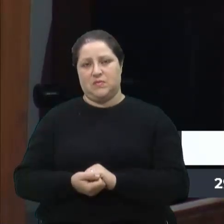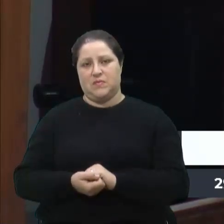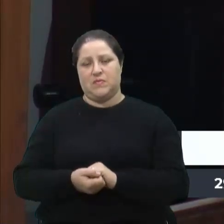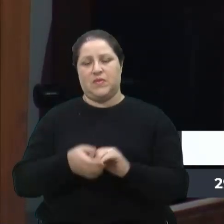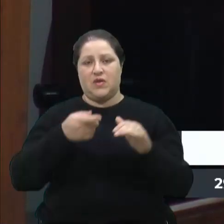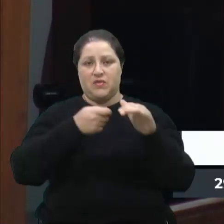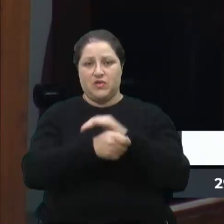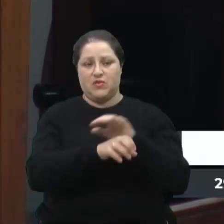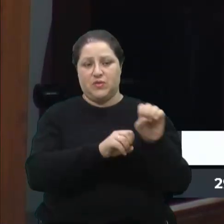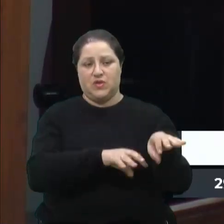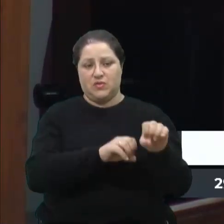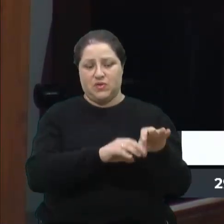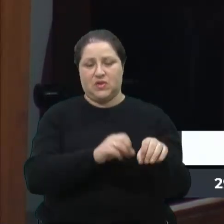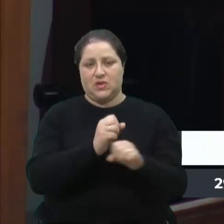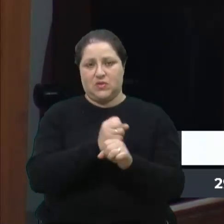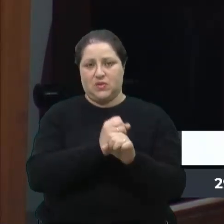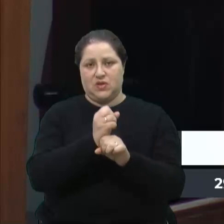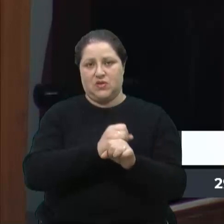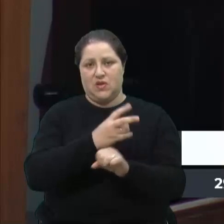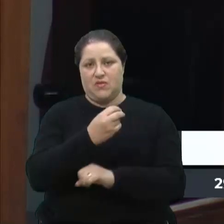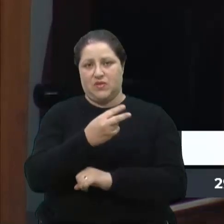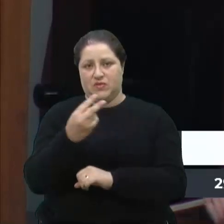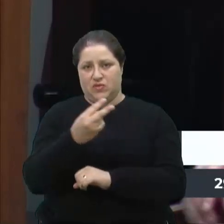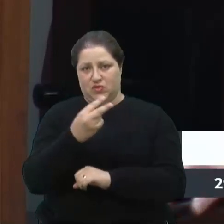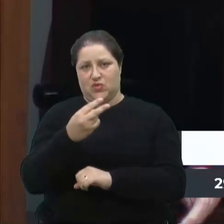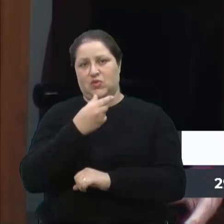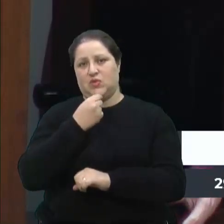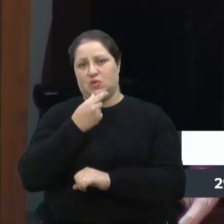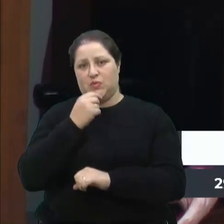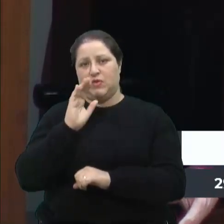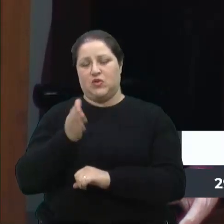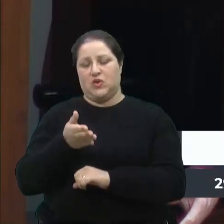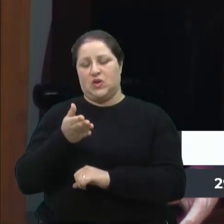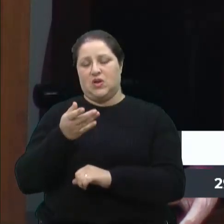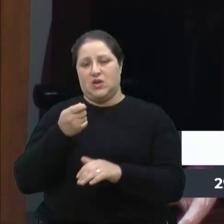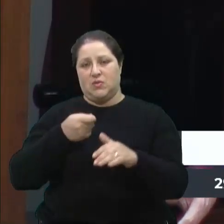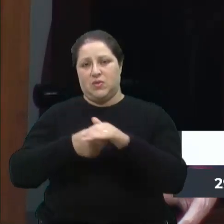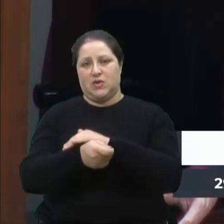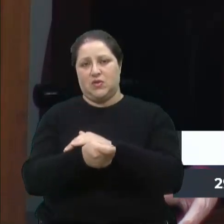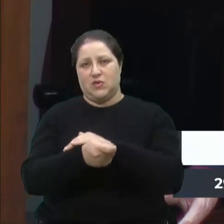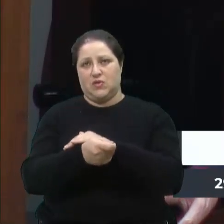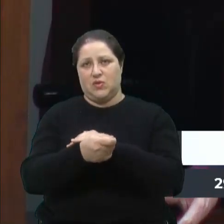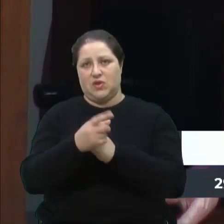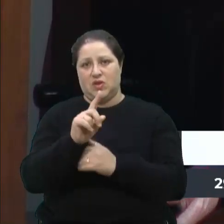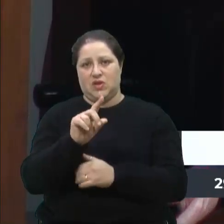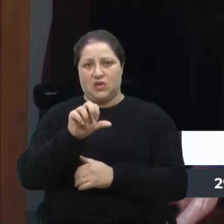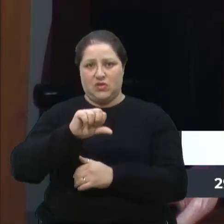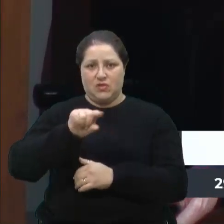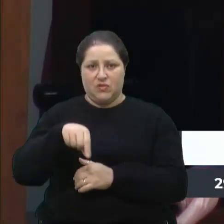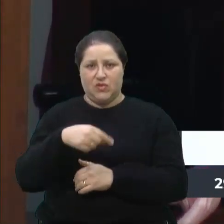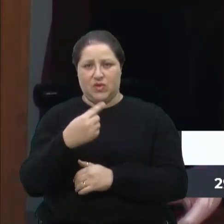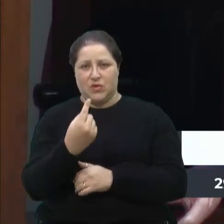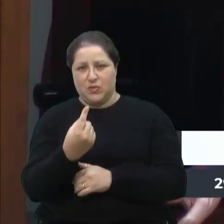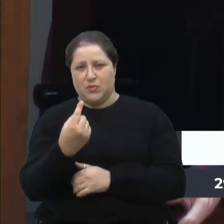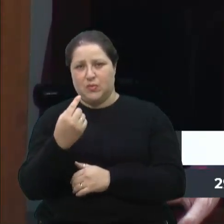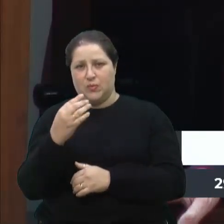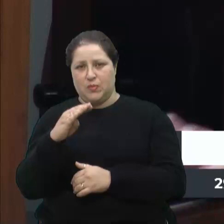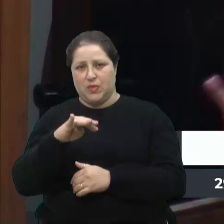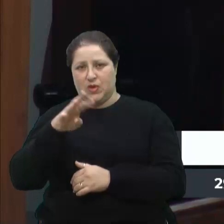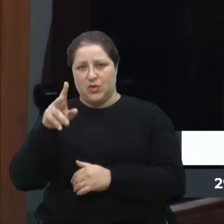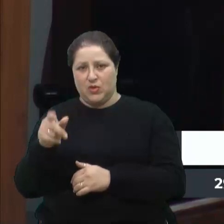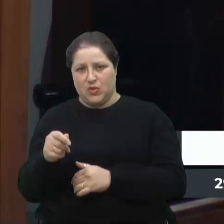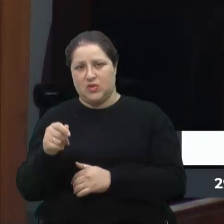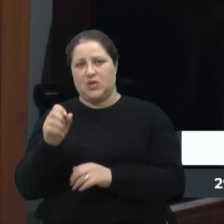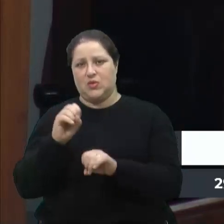Investimentos em educação. Em 2022, Zema já aplicou 19,1 bilhões em educação. E ele criou